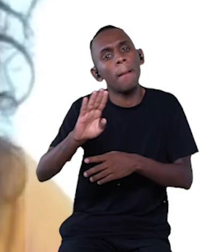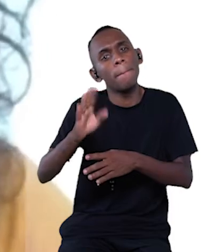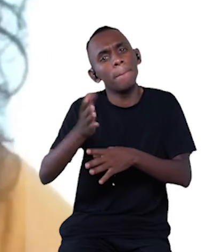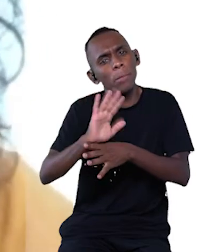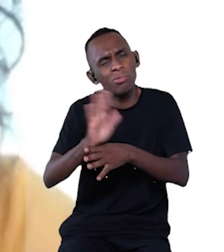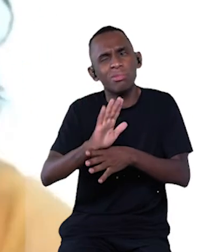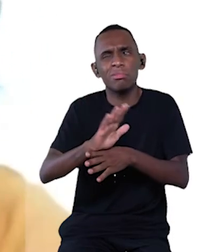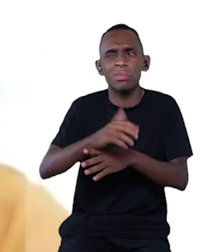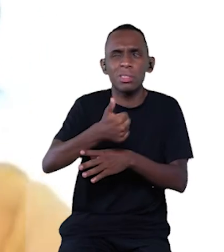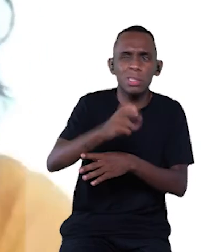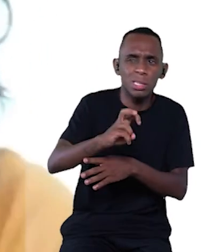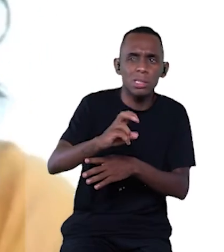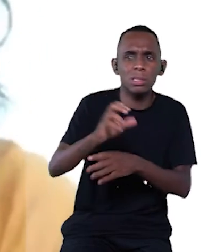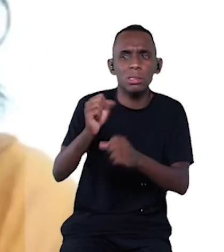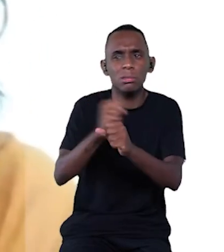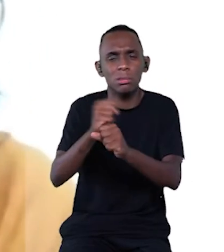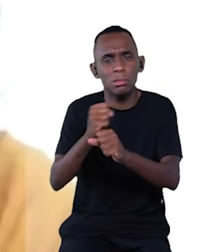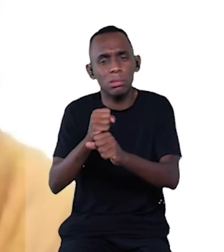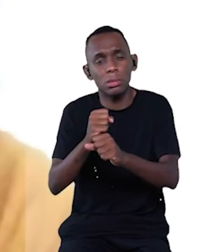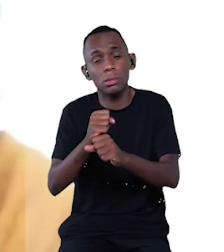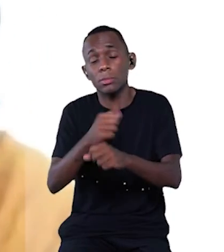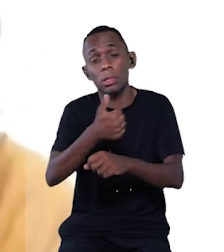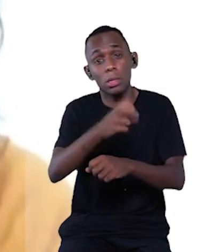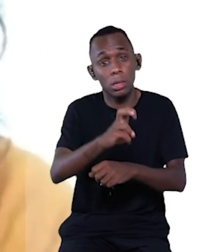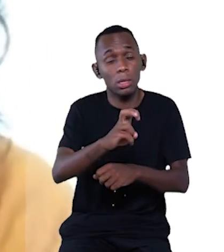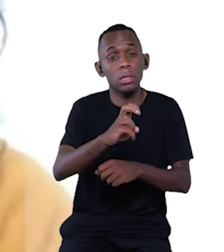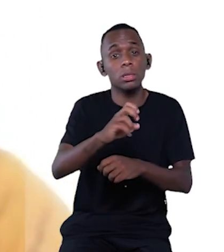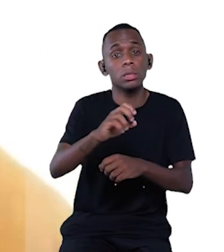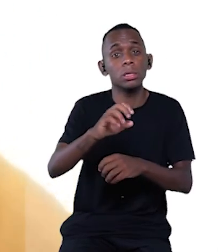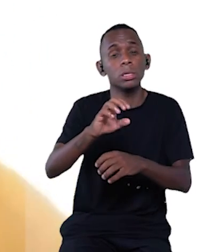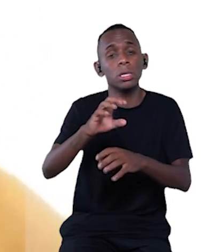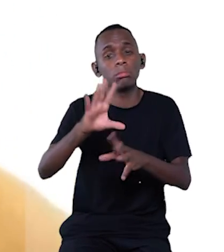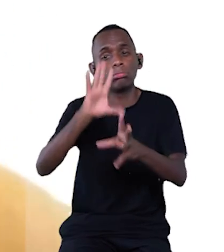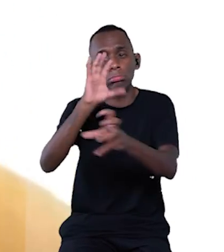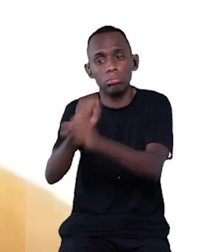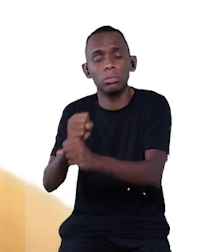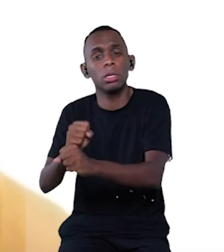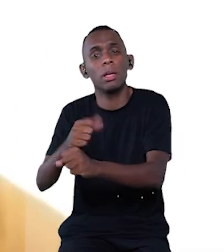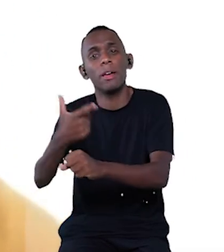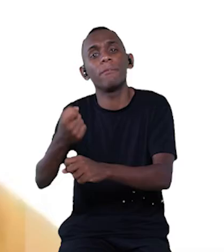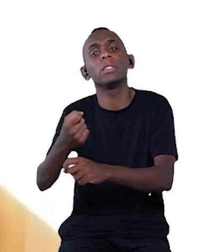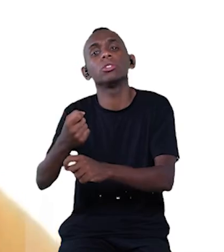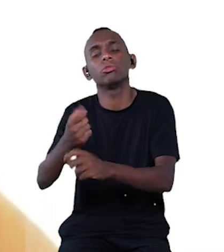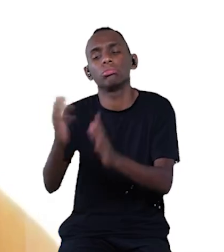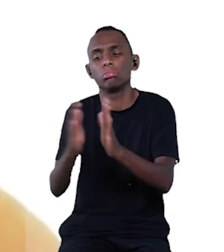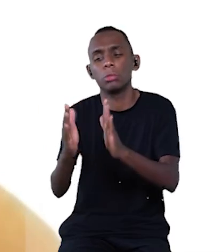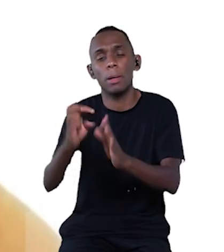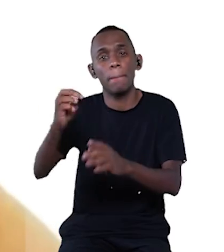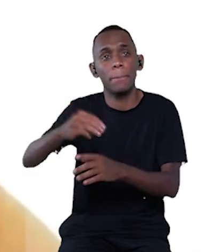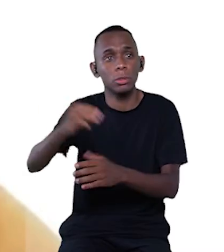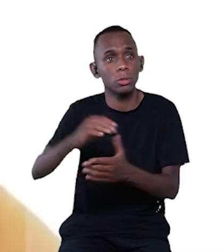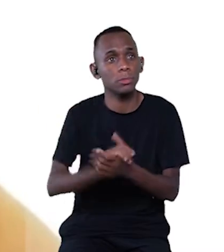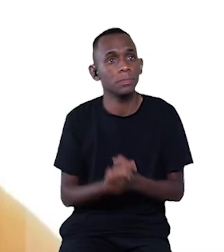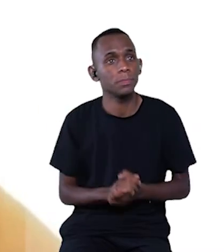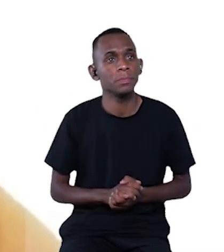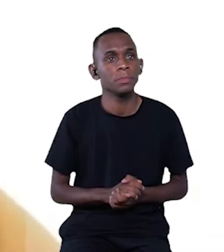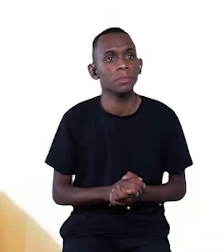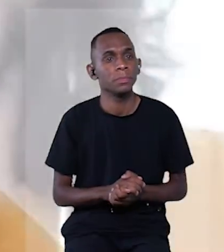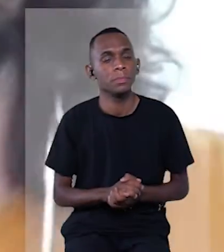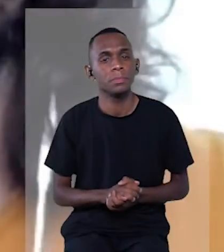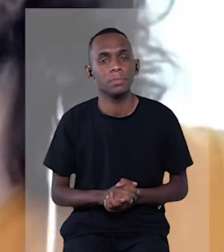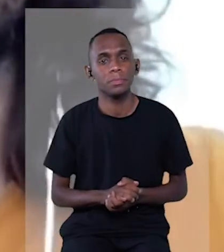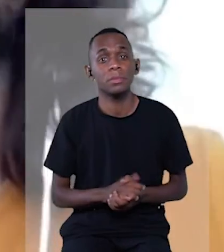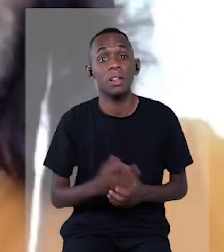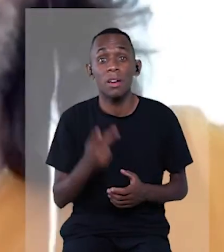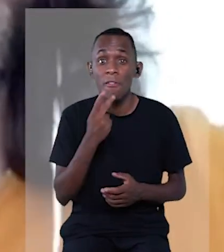e é um curta-metragem por volta de 15 a 20 minutos. A gente está muito feliz, assim, de estar com esse projeto aqui.